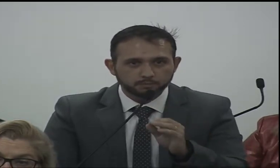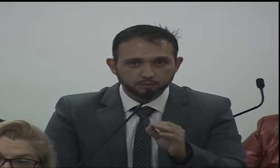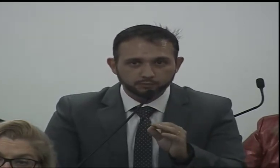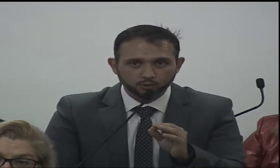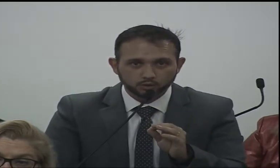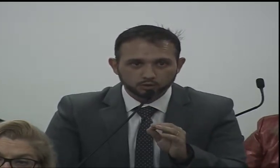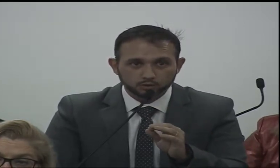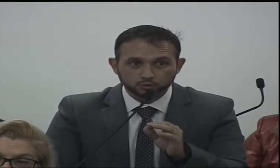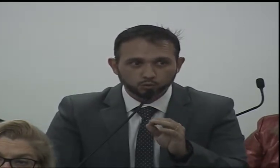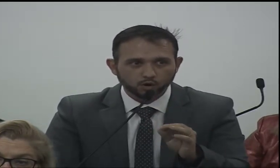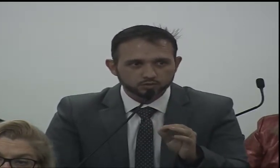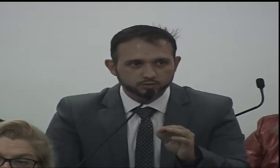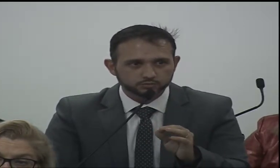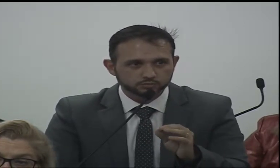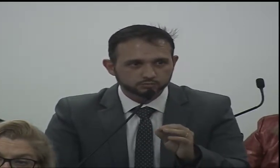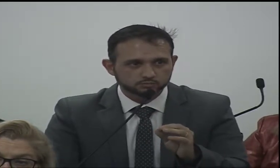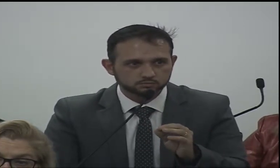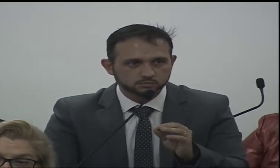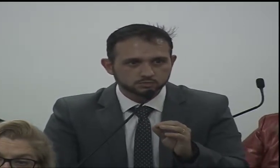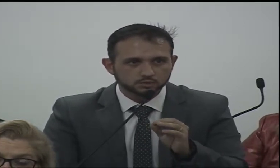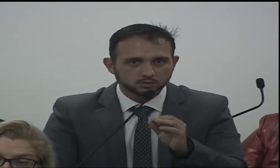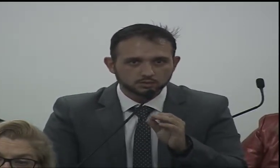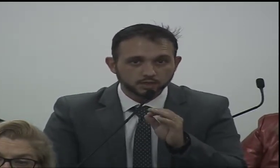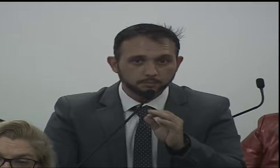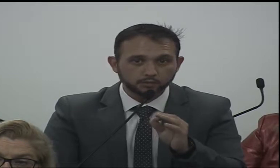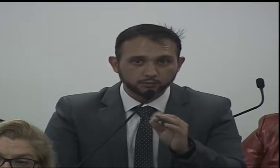favor do ócio